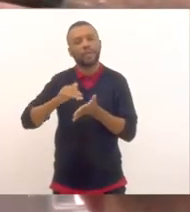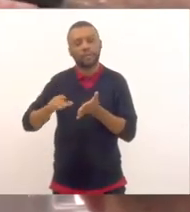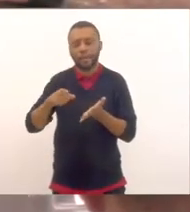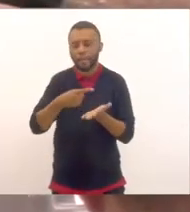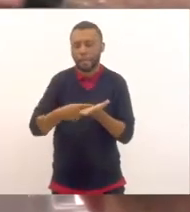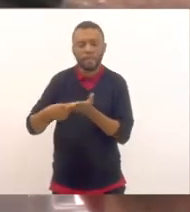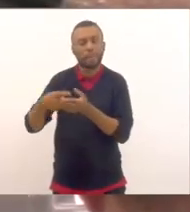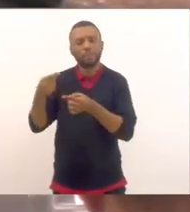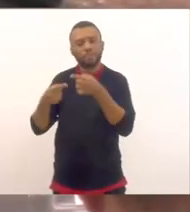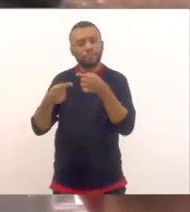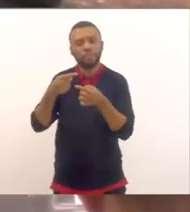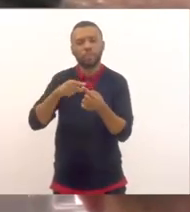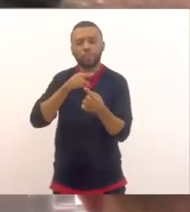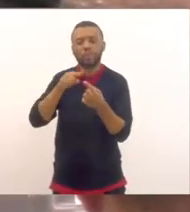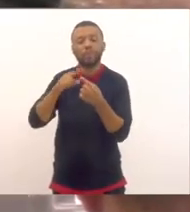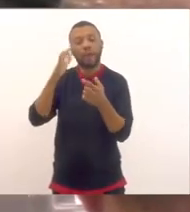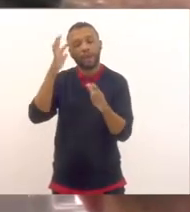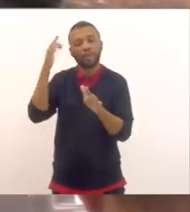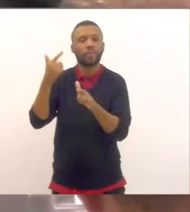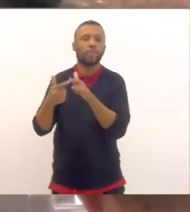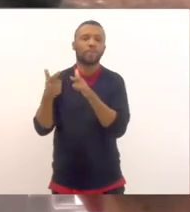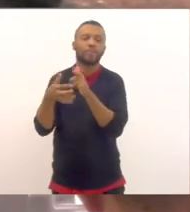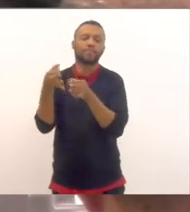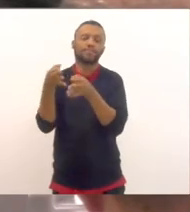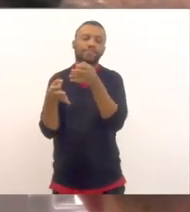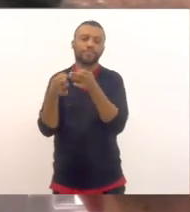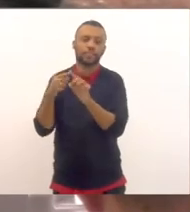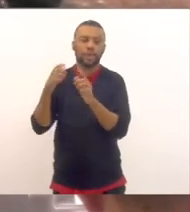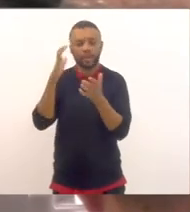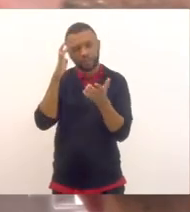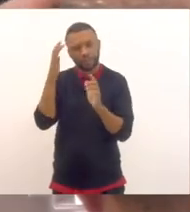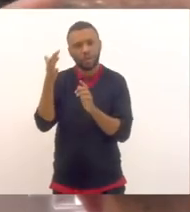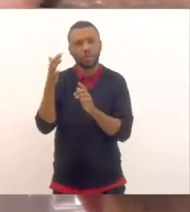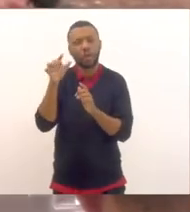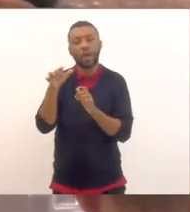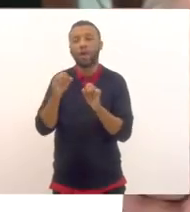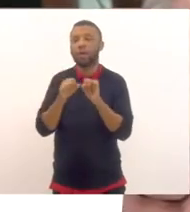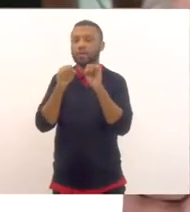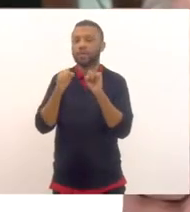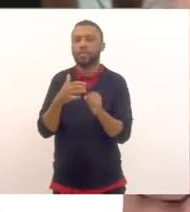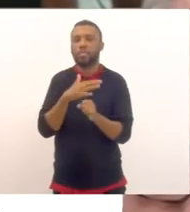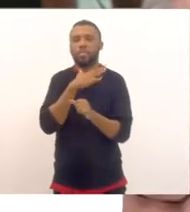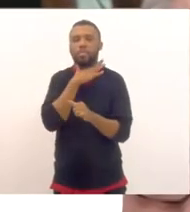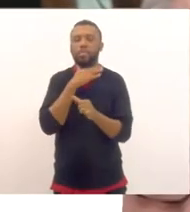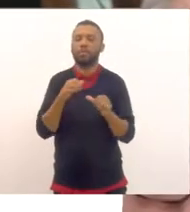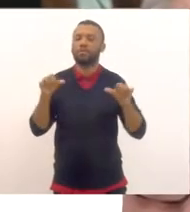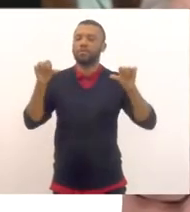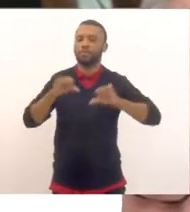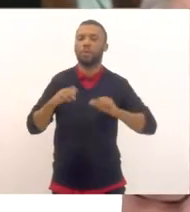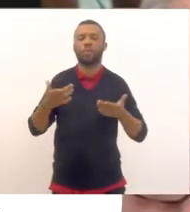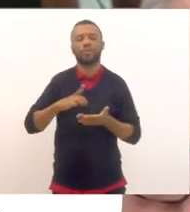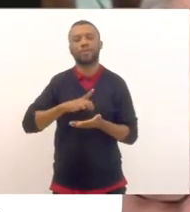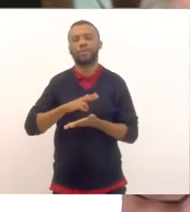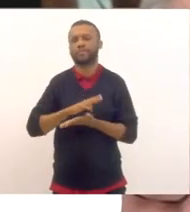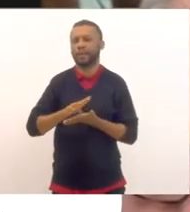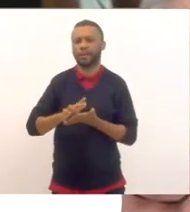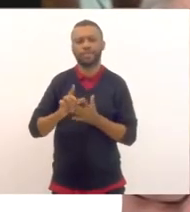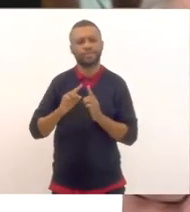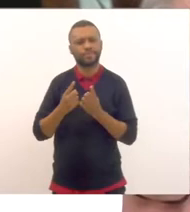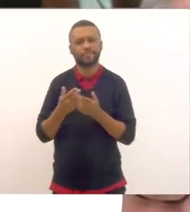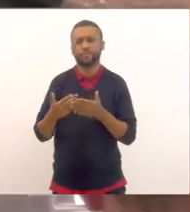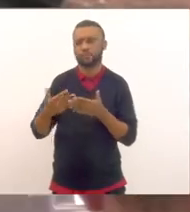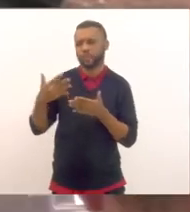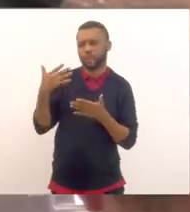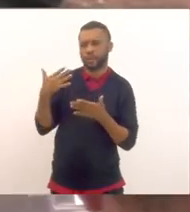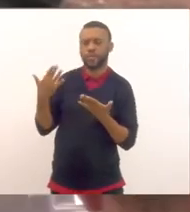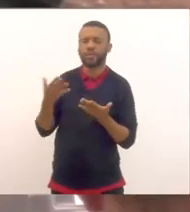resolver os problemas porque senão a situação a tendência é o sistema entra em colapso da temos hoje já diferente das audiências